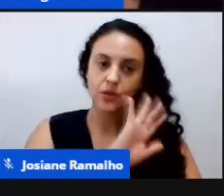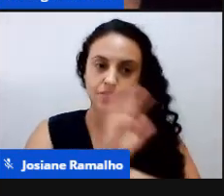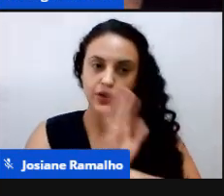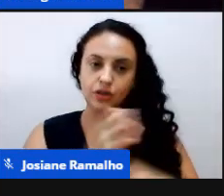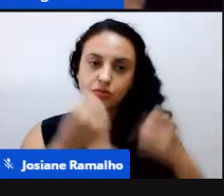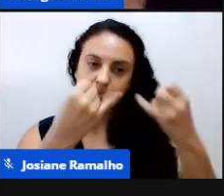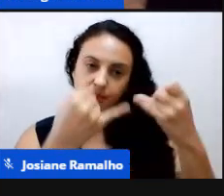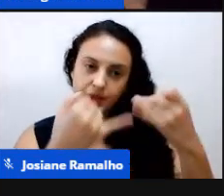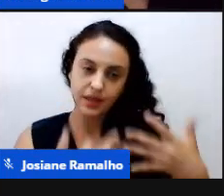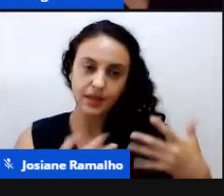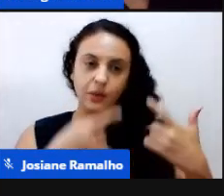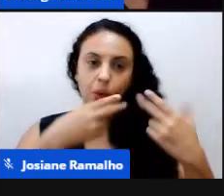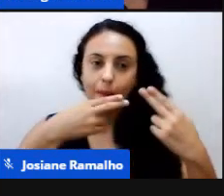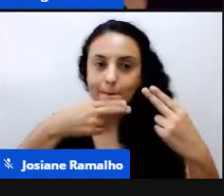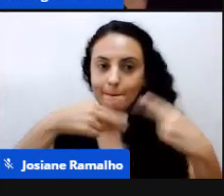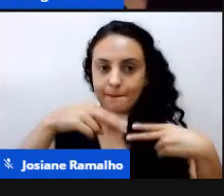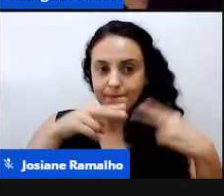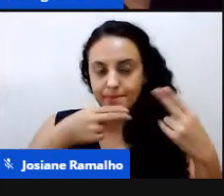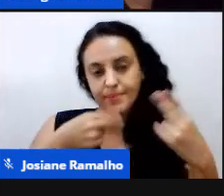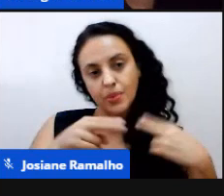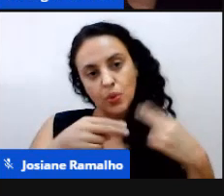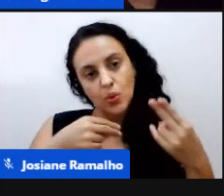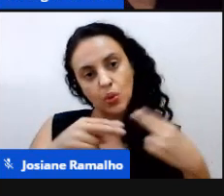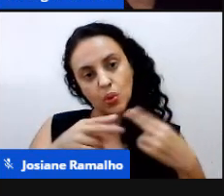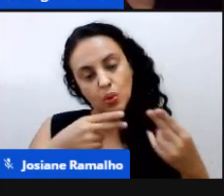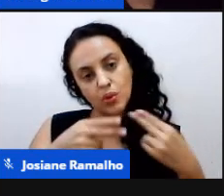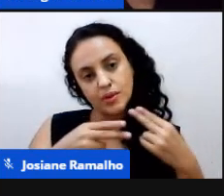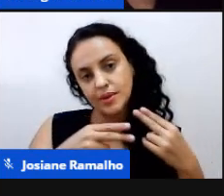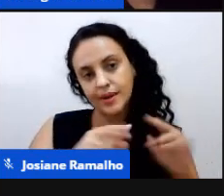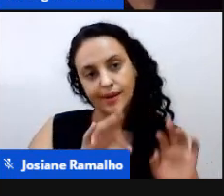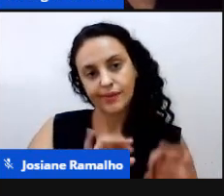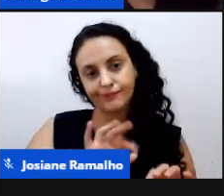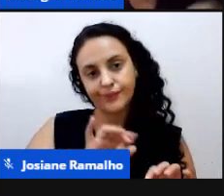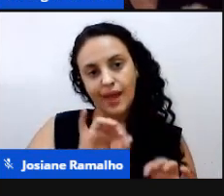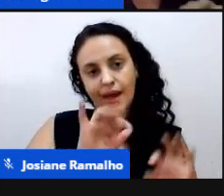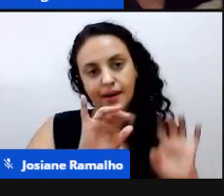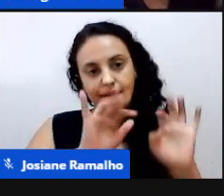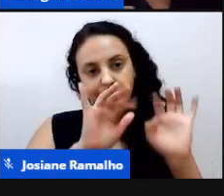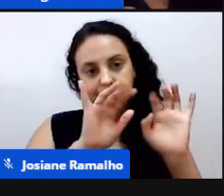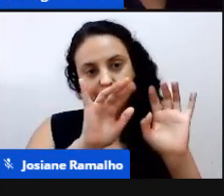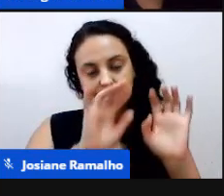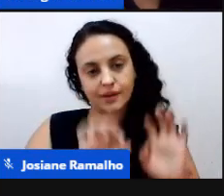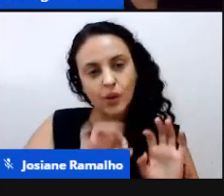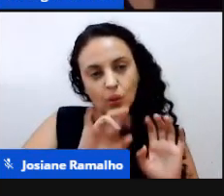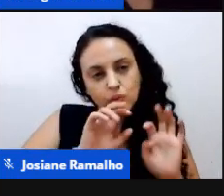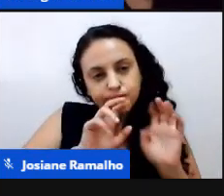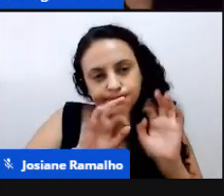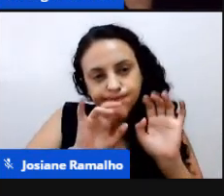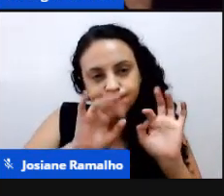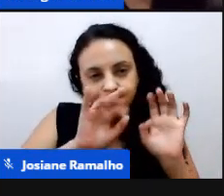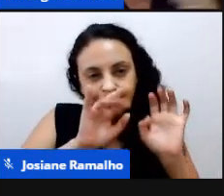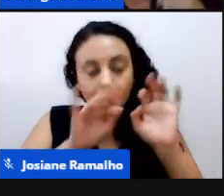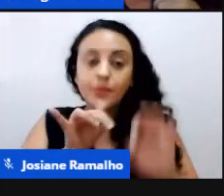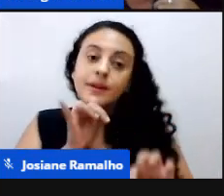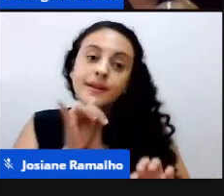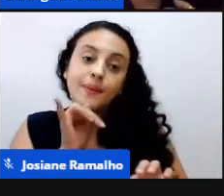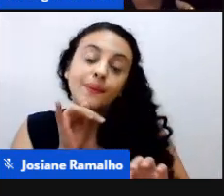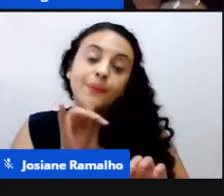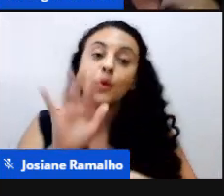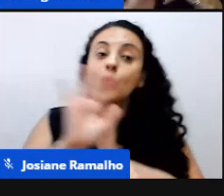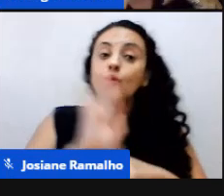a música A Dona Aranha, por exemplo. Aí eu coloco lá o vídeo, eu